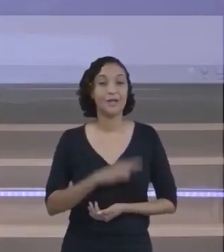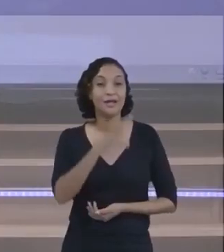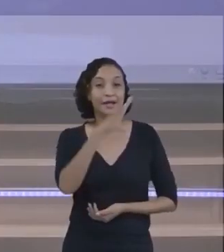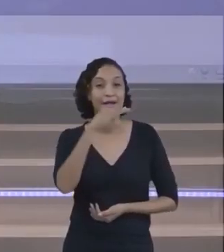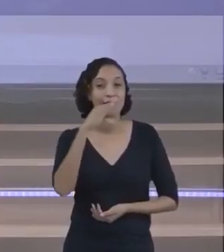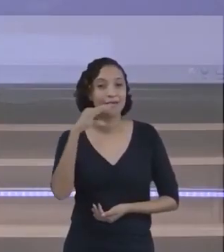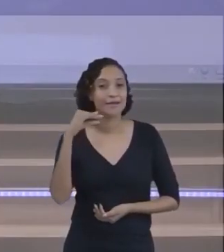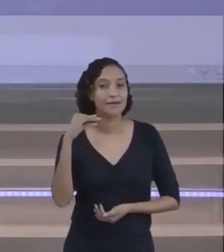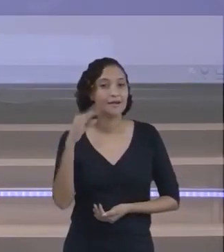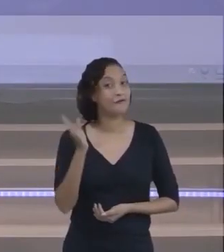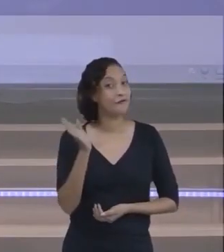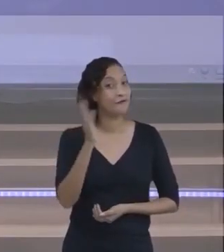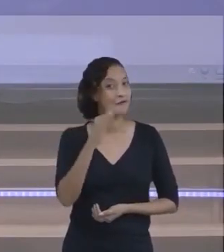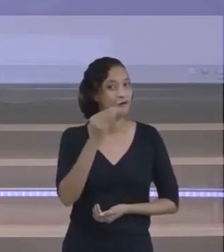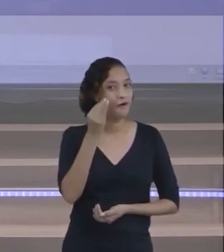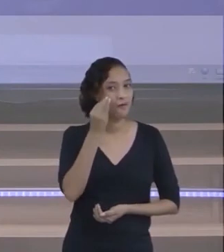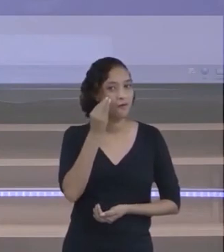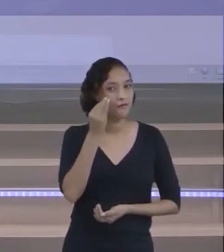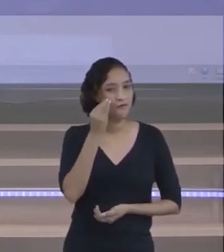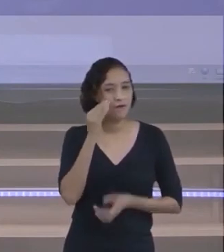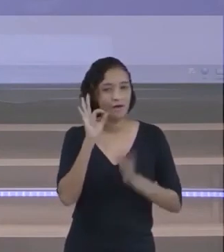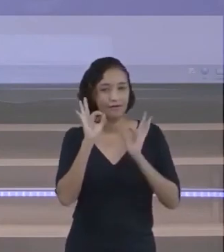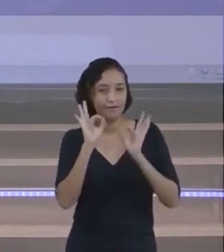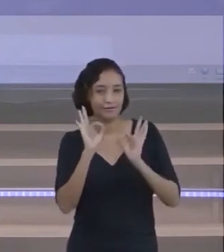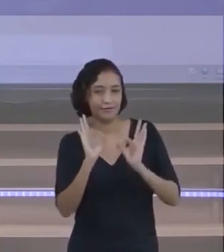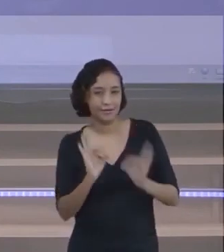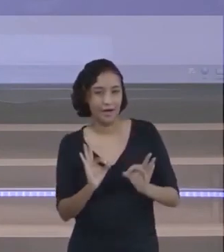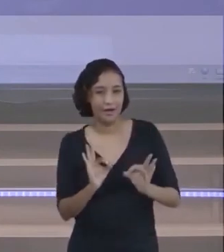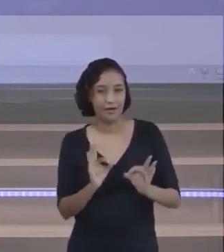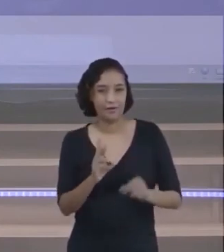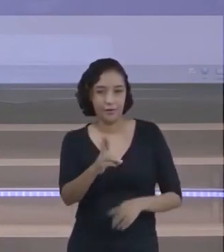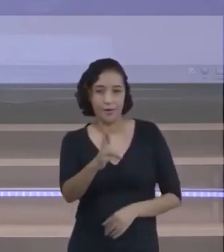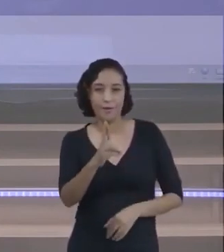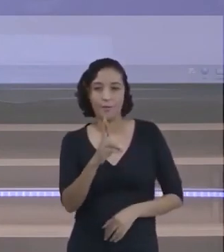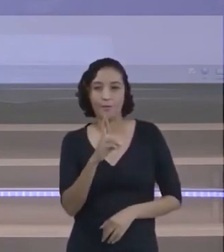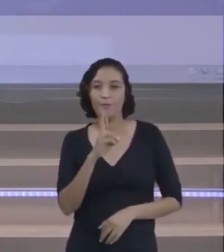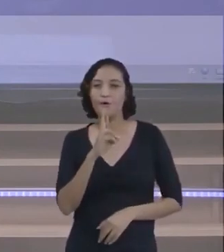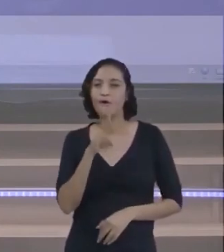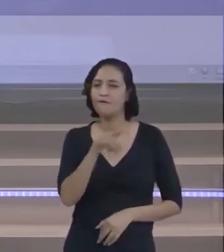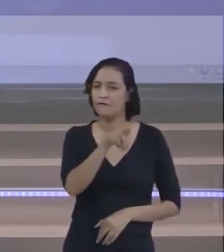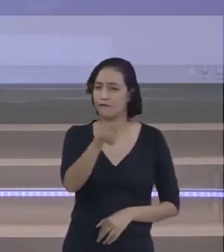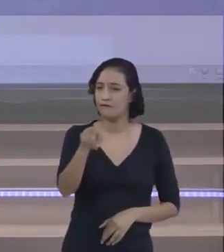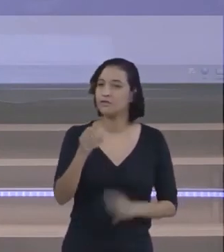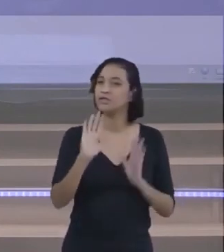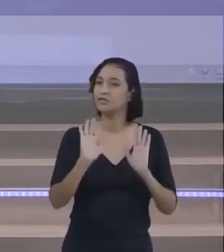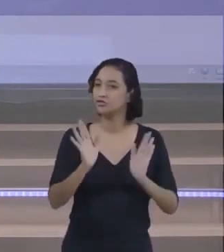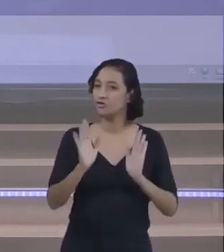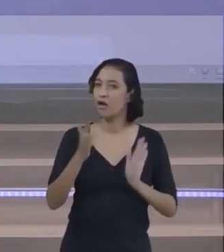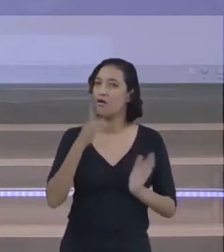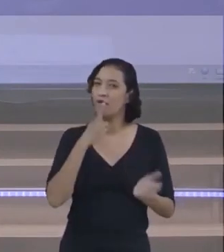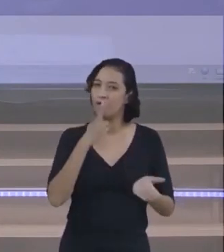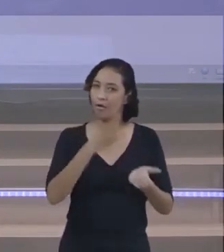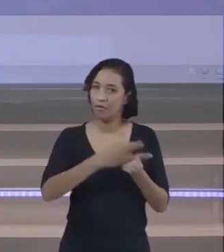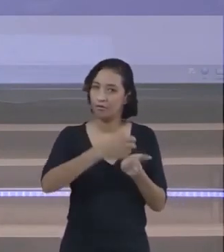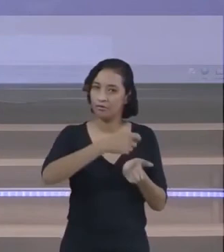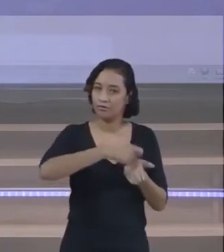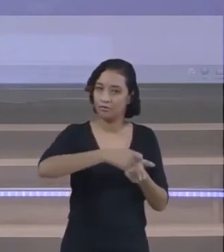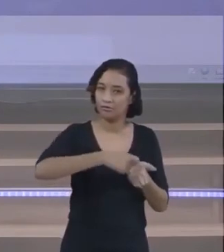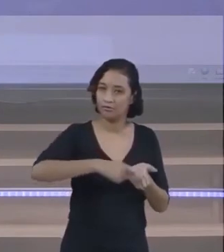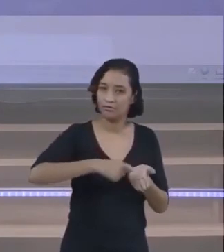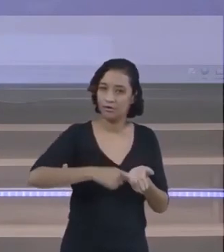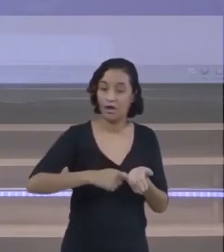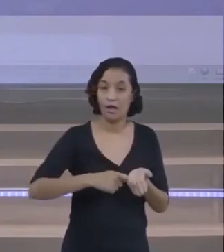Crianças, vamos aqui corrigir, vamos aí fazer junto comigo. Aliás, vocês já fizeram no caderno de vocês, agora vamos conferir. Eu